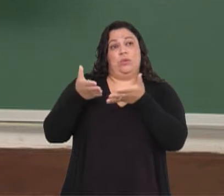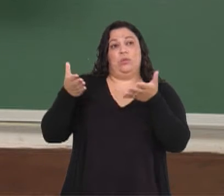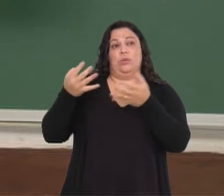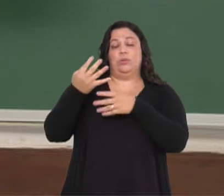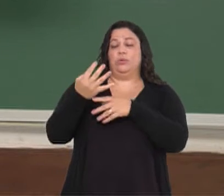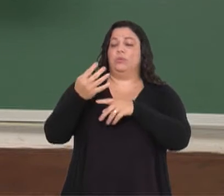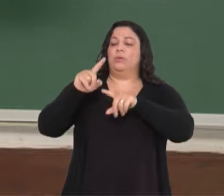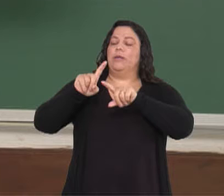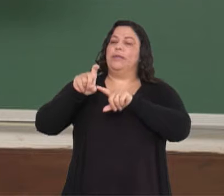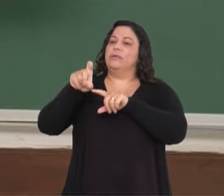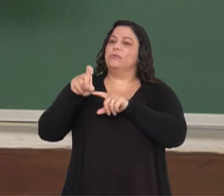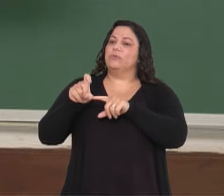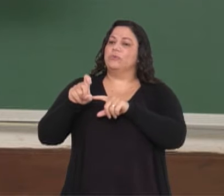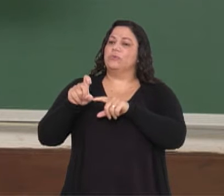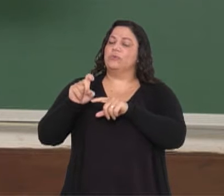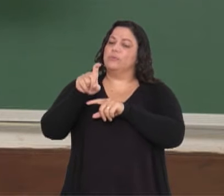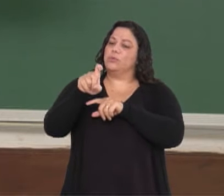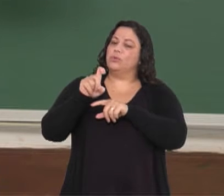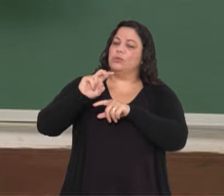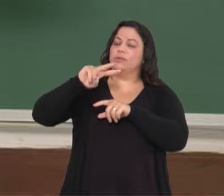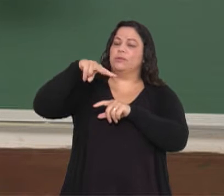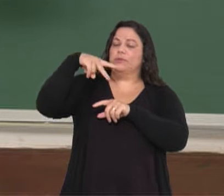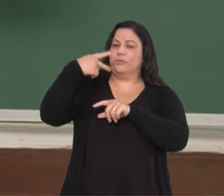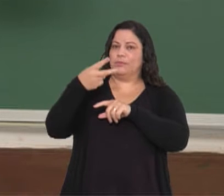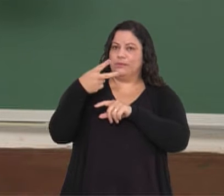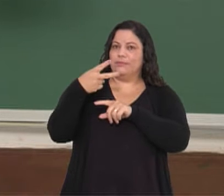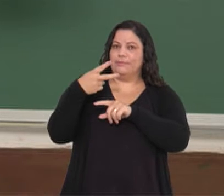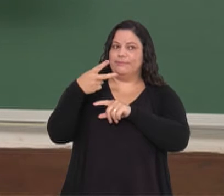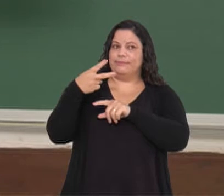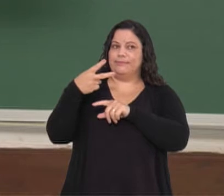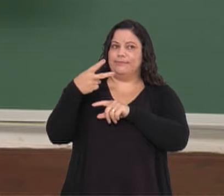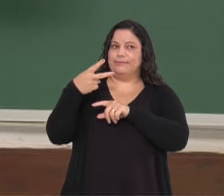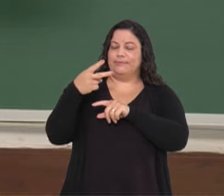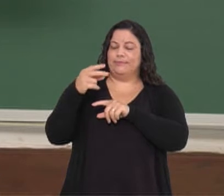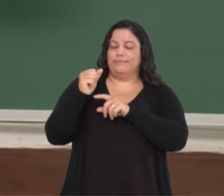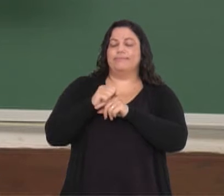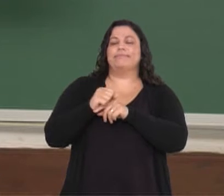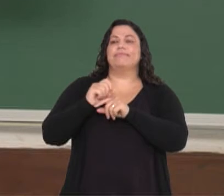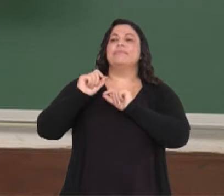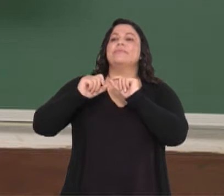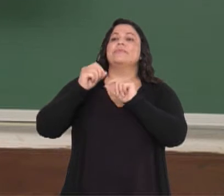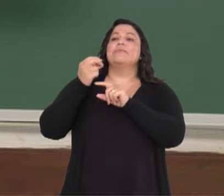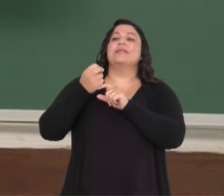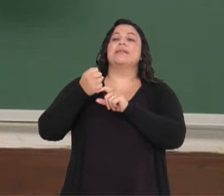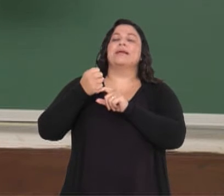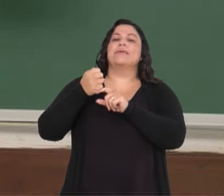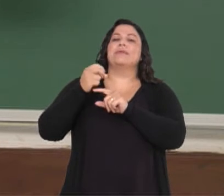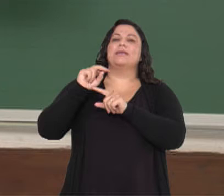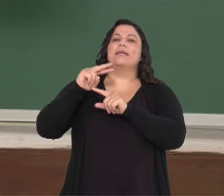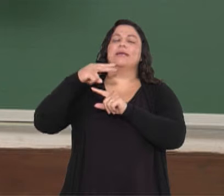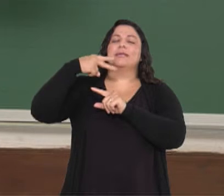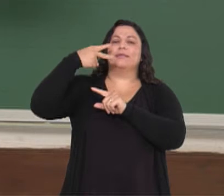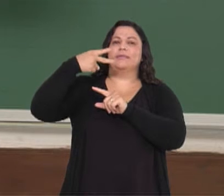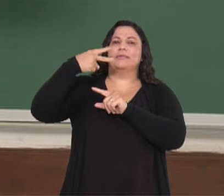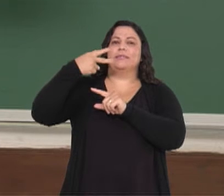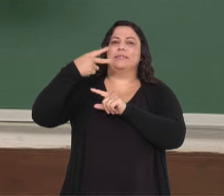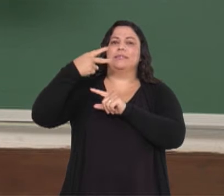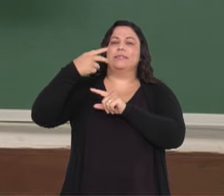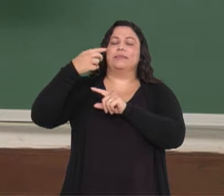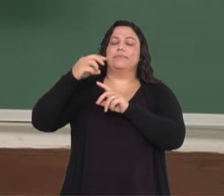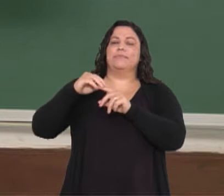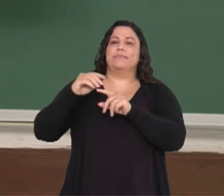4x por x ao quadrado. Vai dar 4x ao cubo, porque você tem 1 aqui e 2.